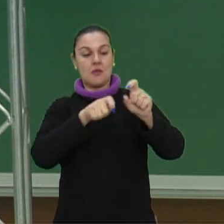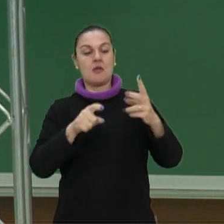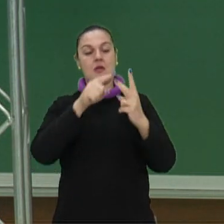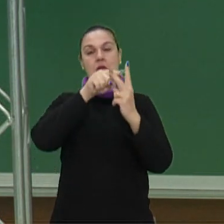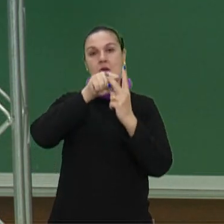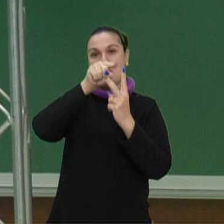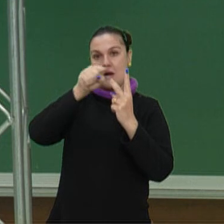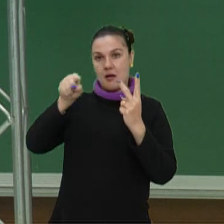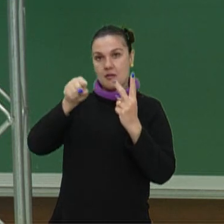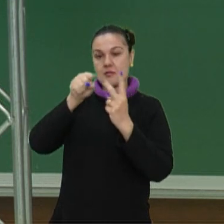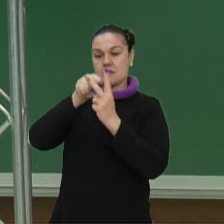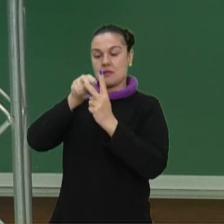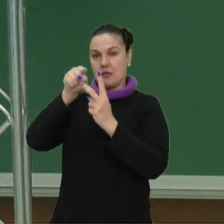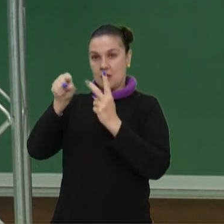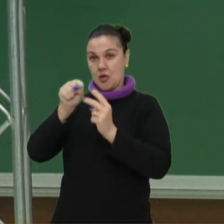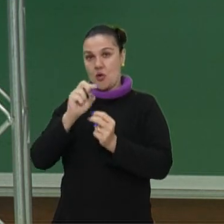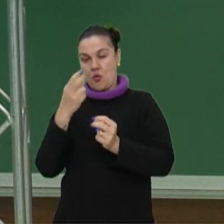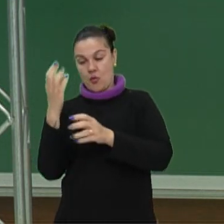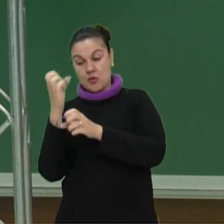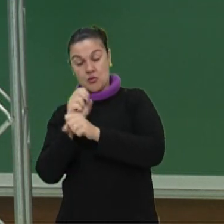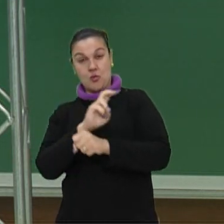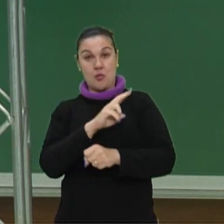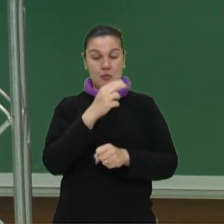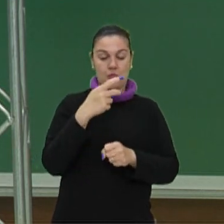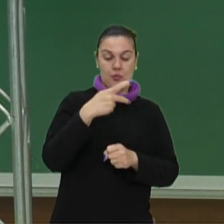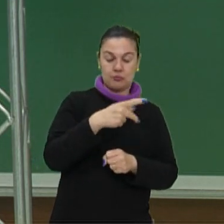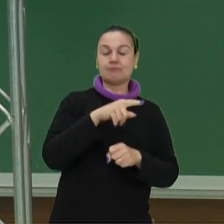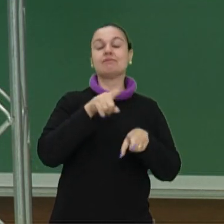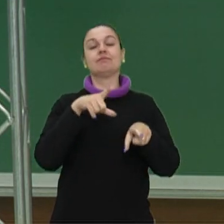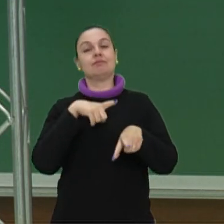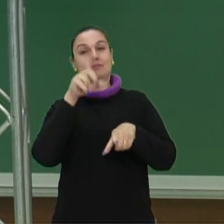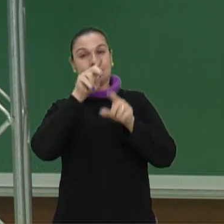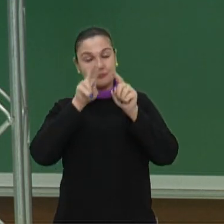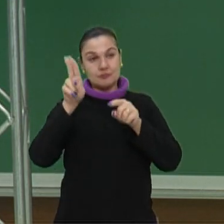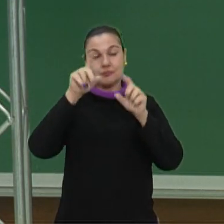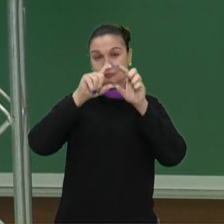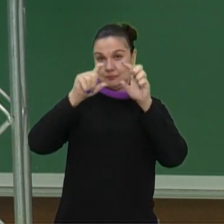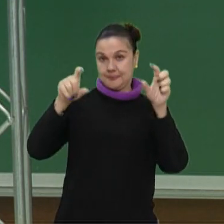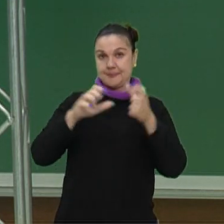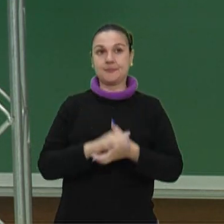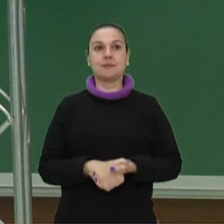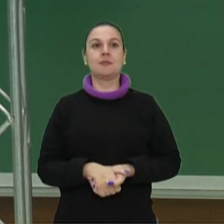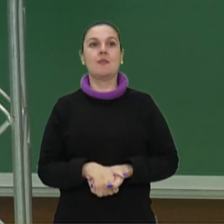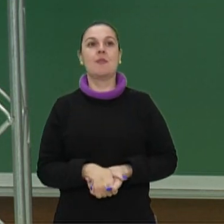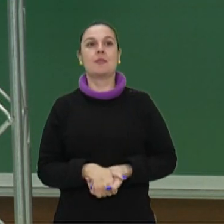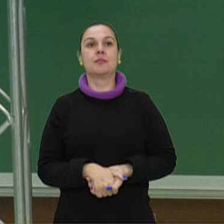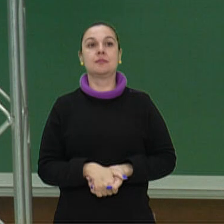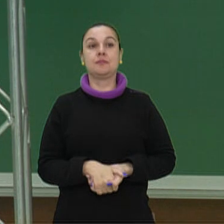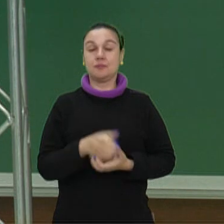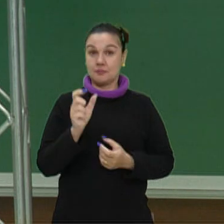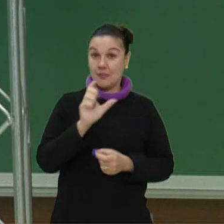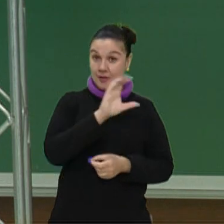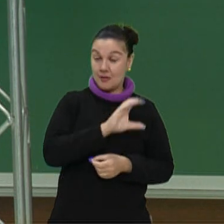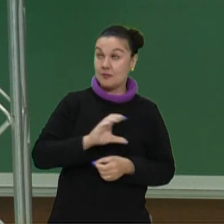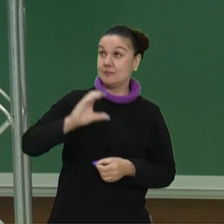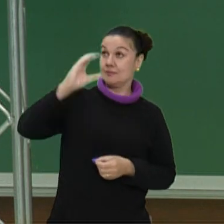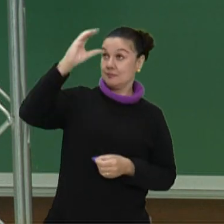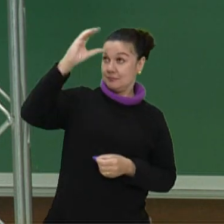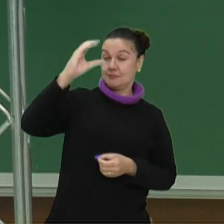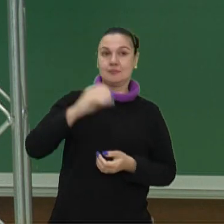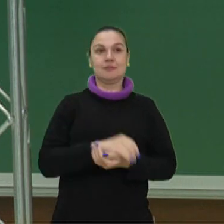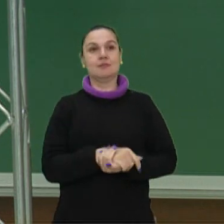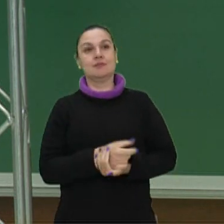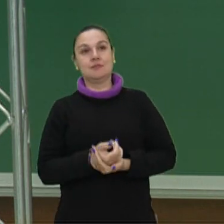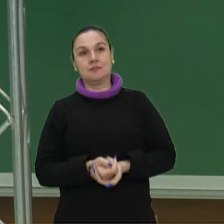raízes, ou a soma e o produto, você vai usar essa equação aí, ok? Tá lá então x ao quadrado